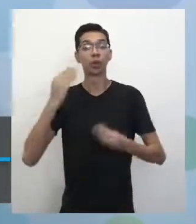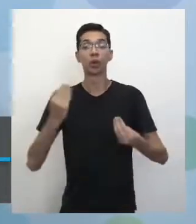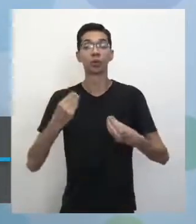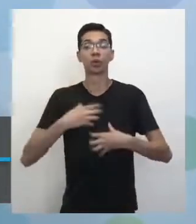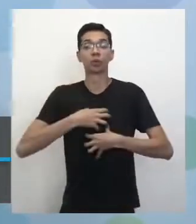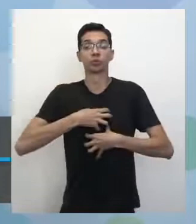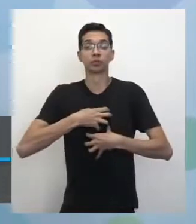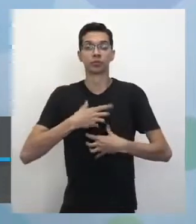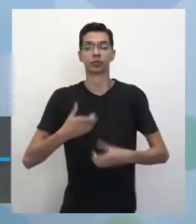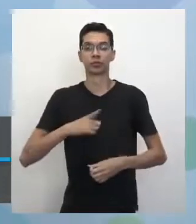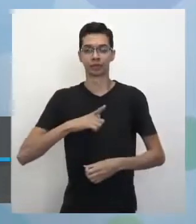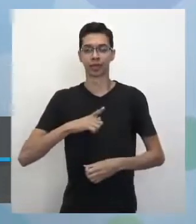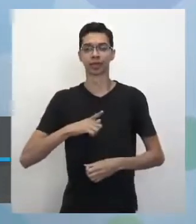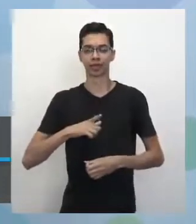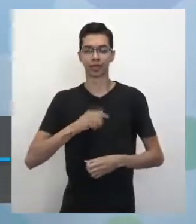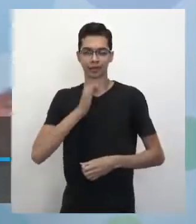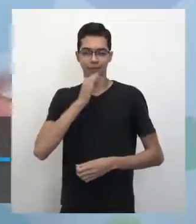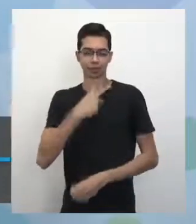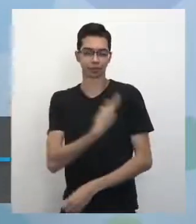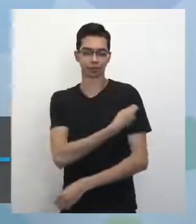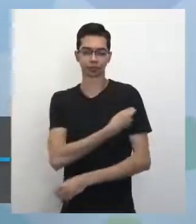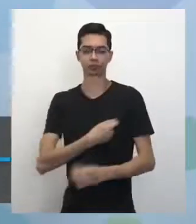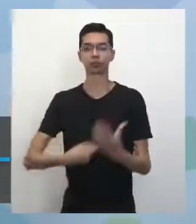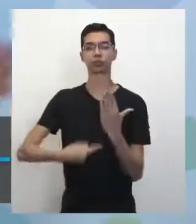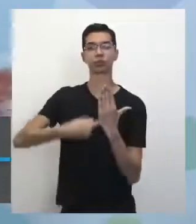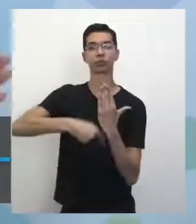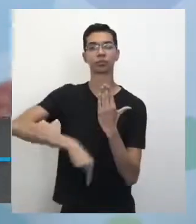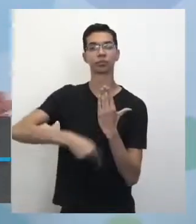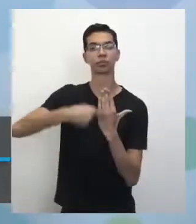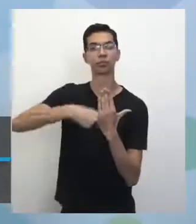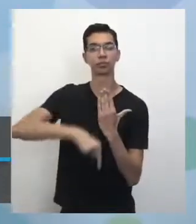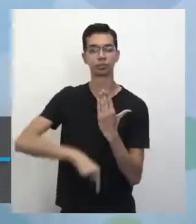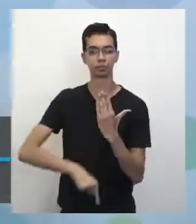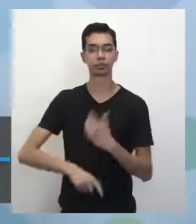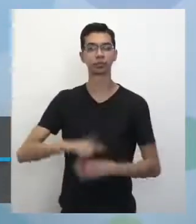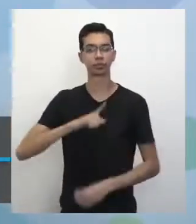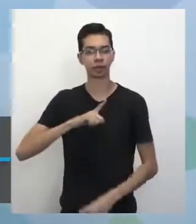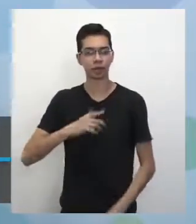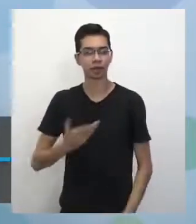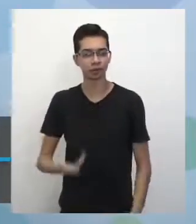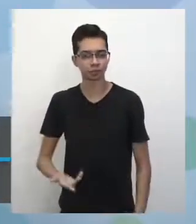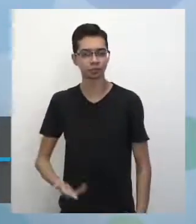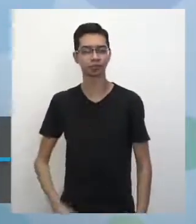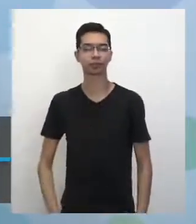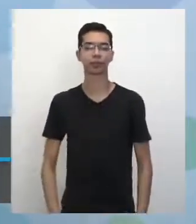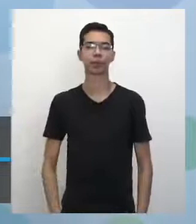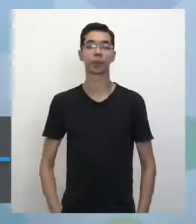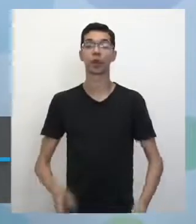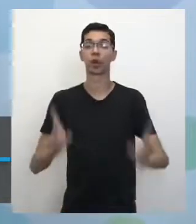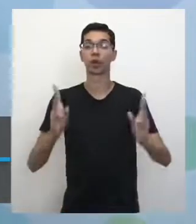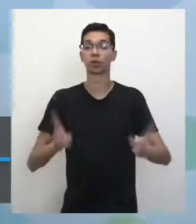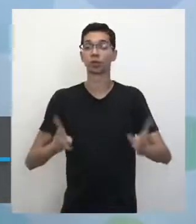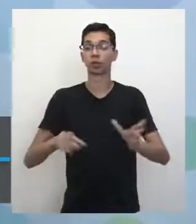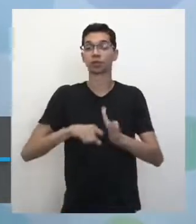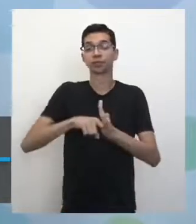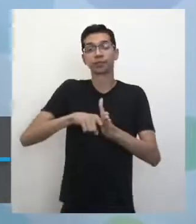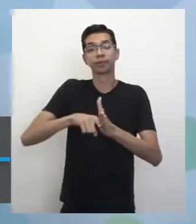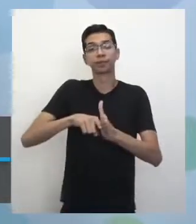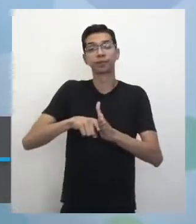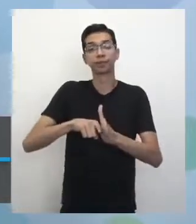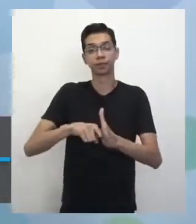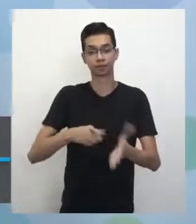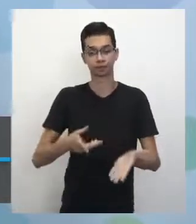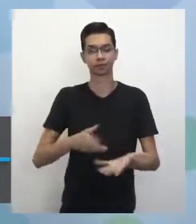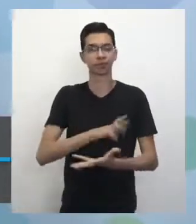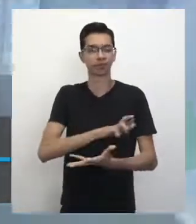os anticorpos, né? Então, e continua, né? Você vê que a pesquisa científica continua aí, formular novas hipóteses, aparecem novos problemas e vai